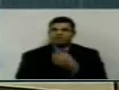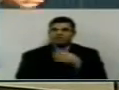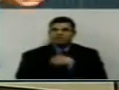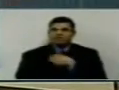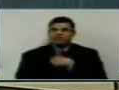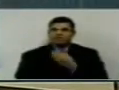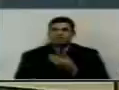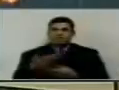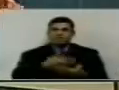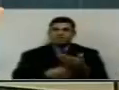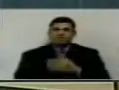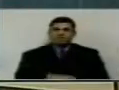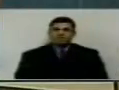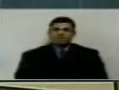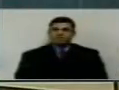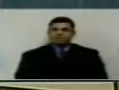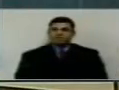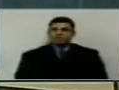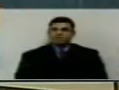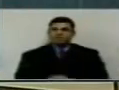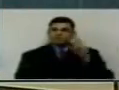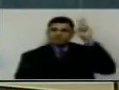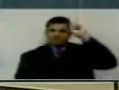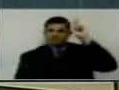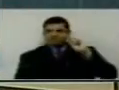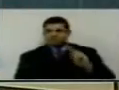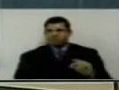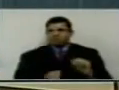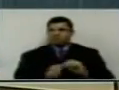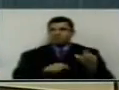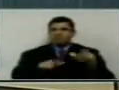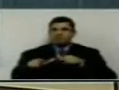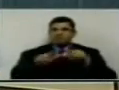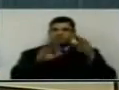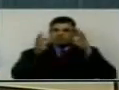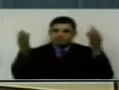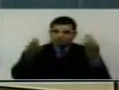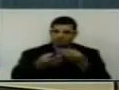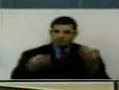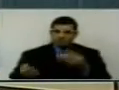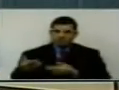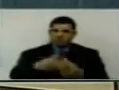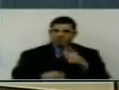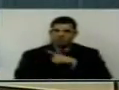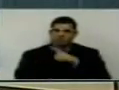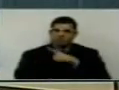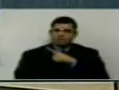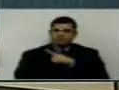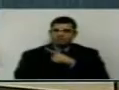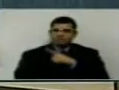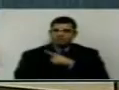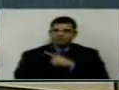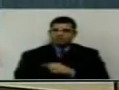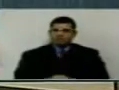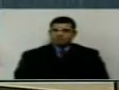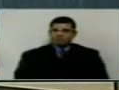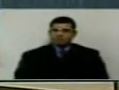e tenho a minha história. E nessa história podem ter certeza, o La Salle tem uma